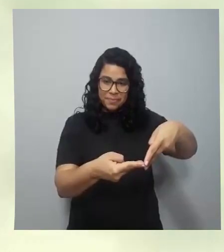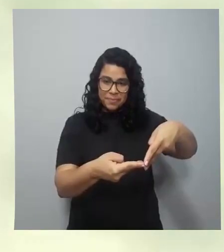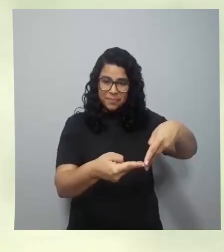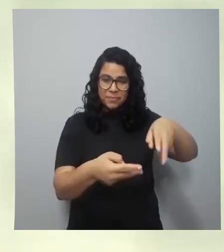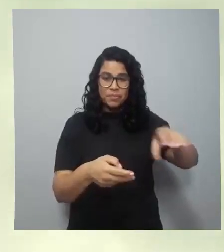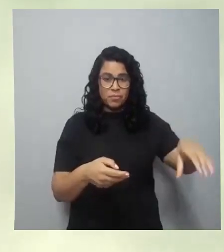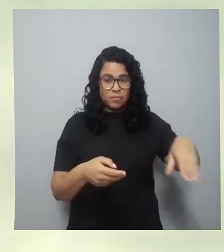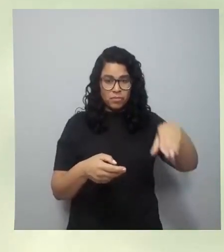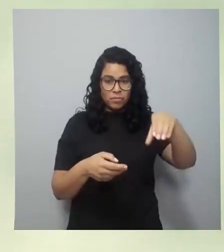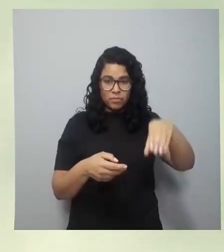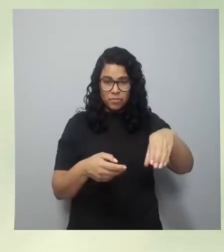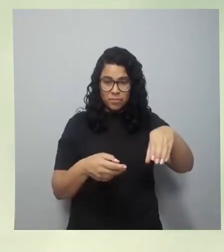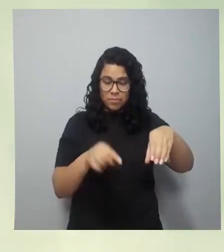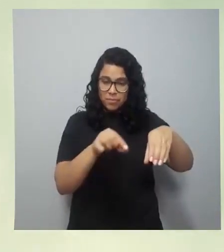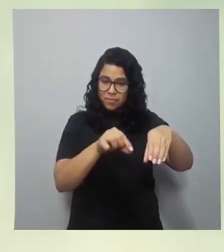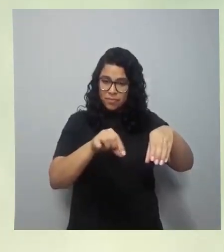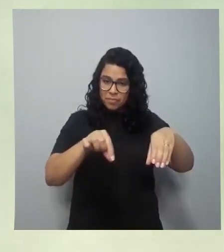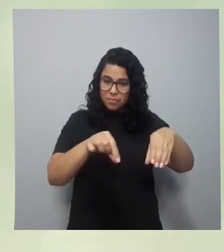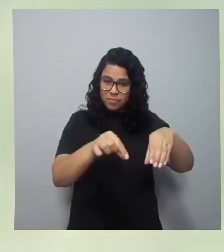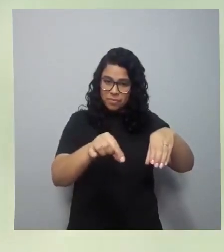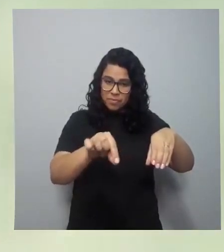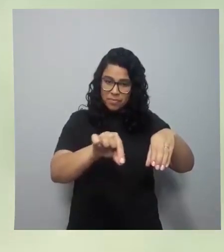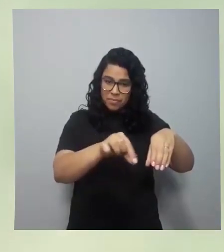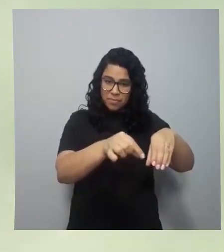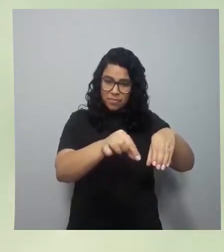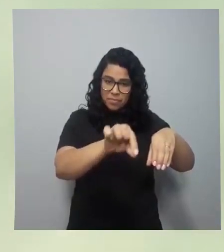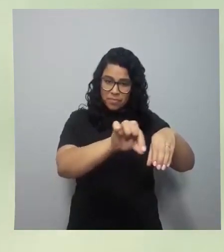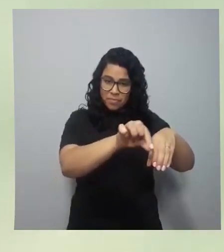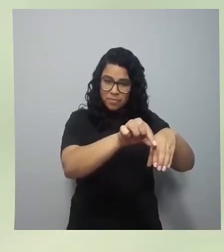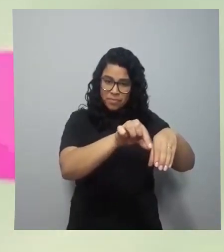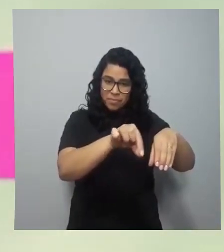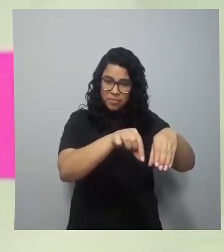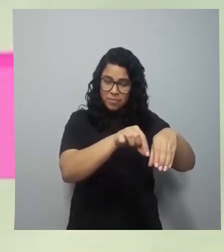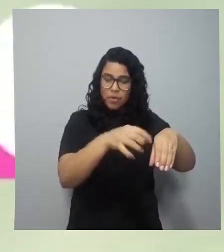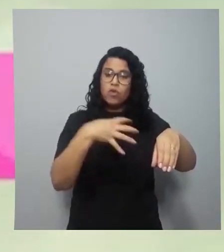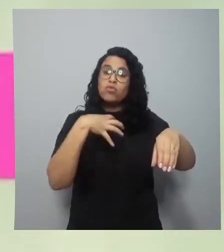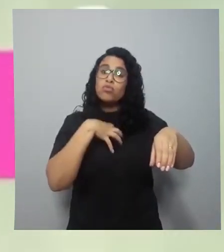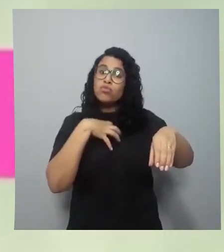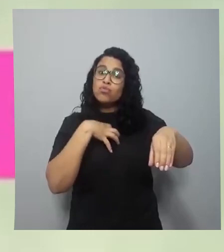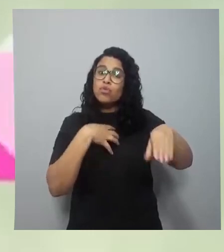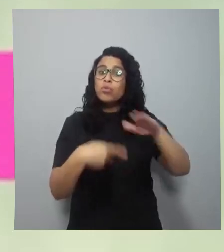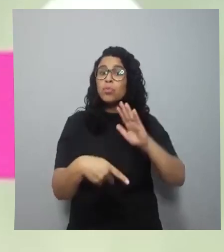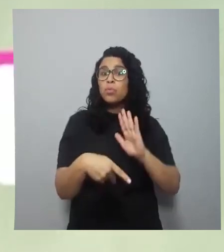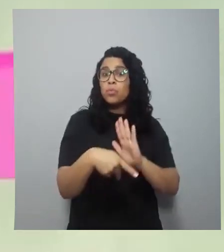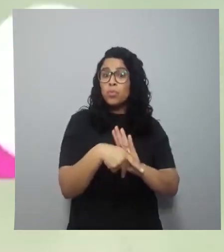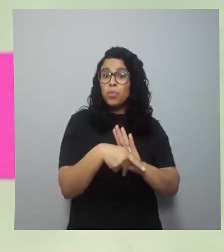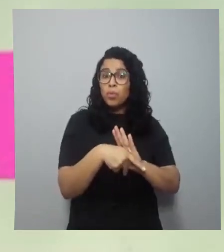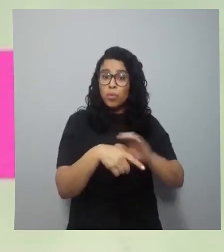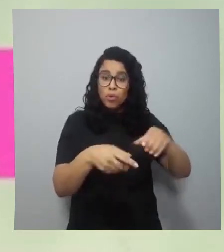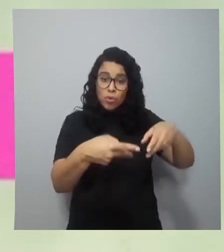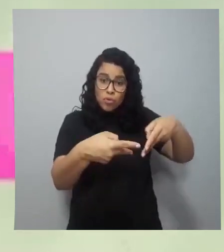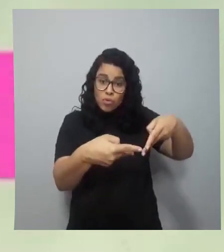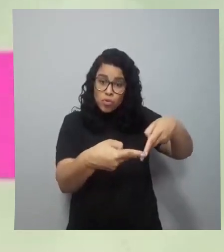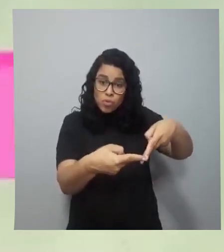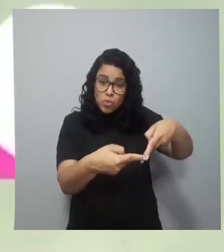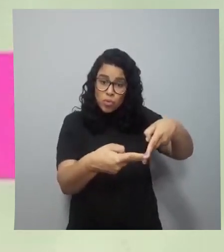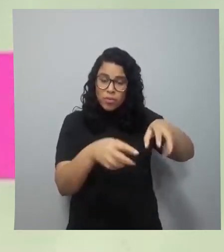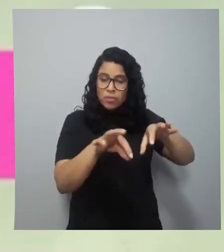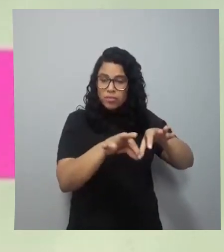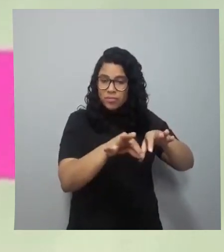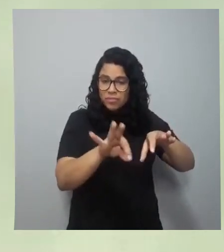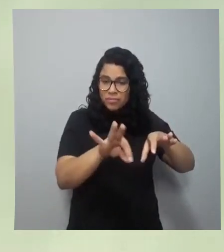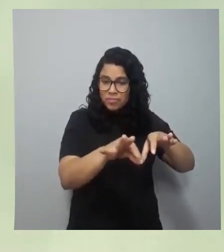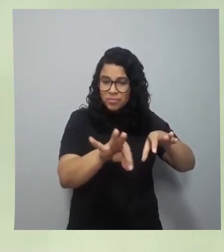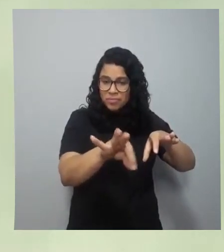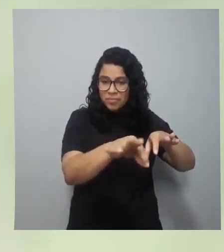Olha que legal que fica. Vamos lá? Contorna a forma que faz a sombra no papel.